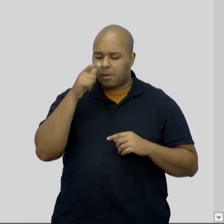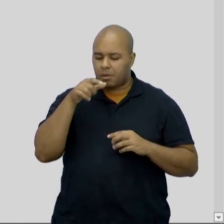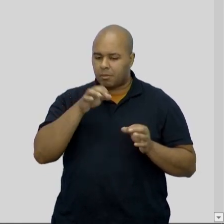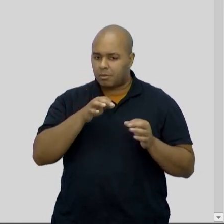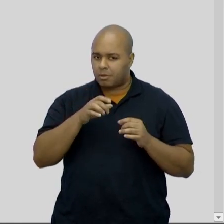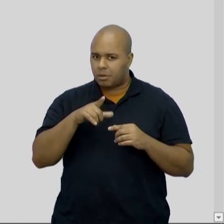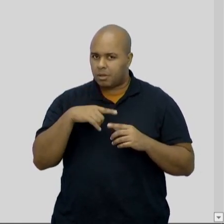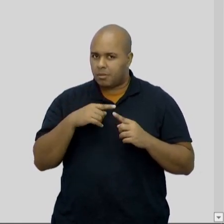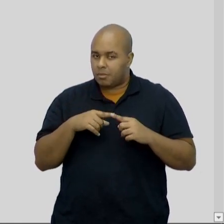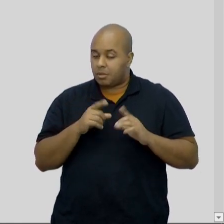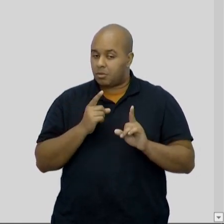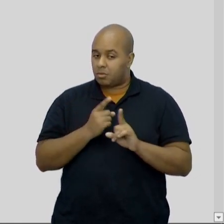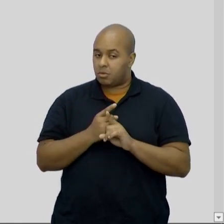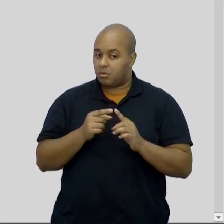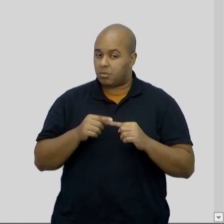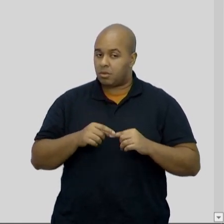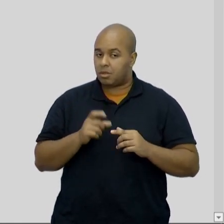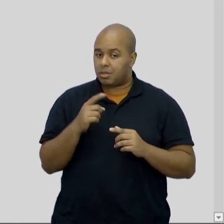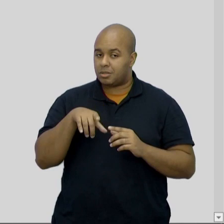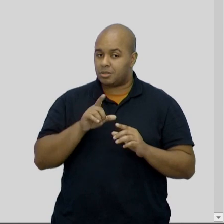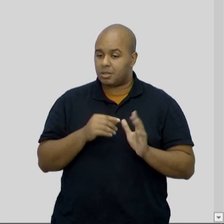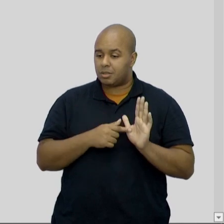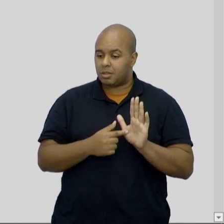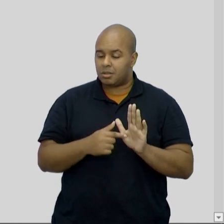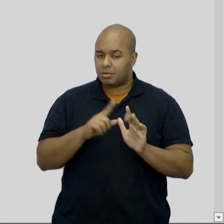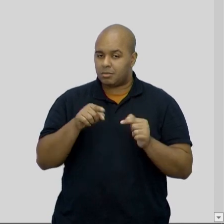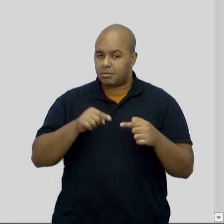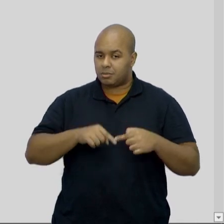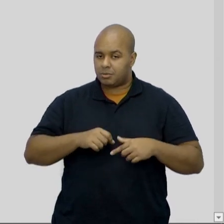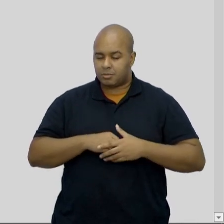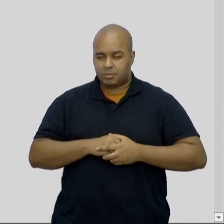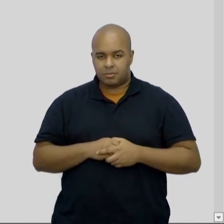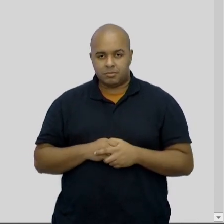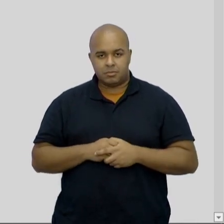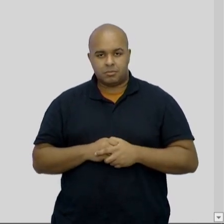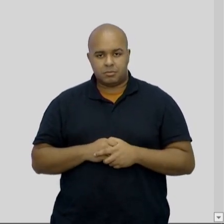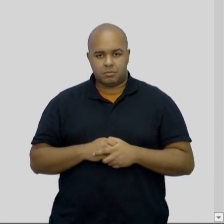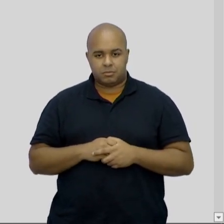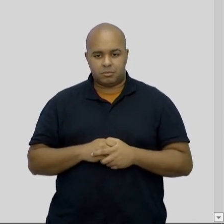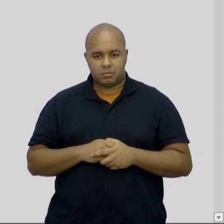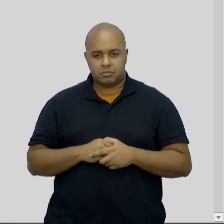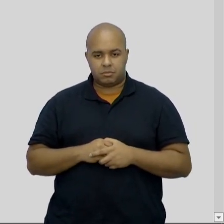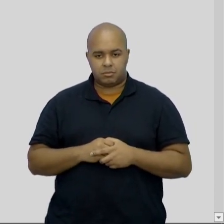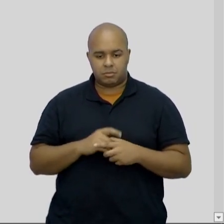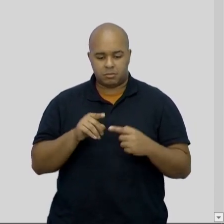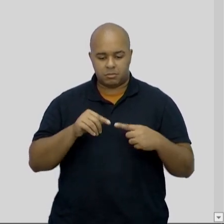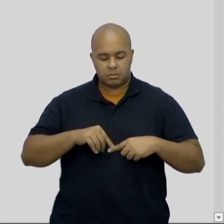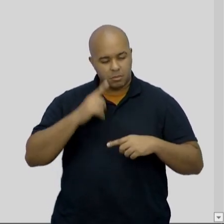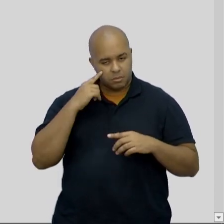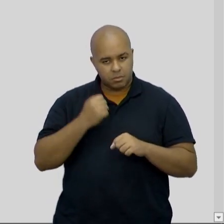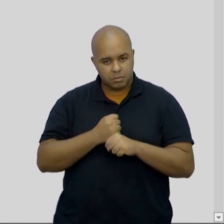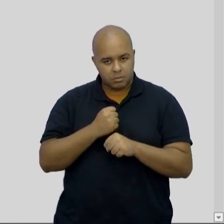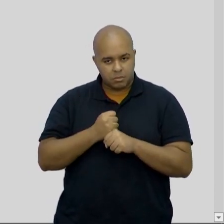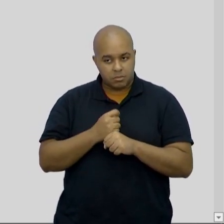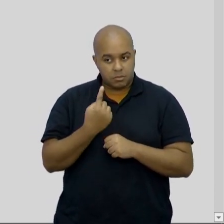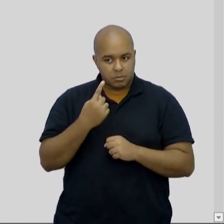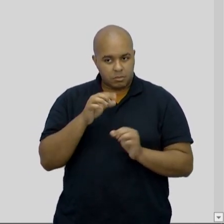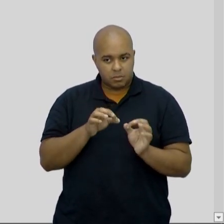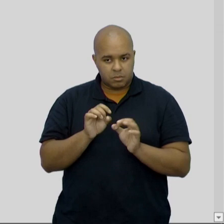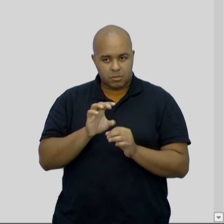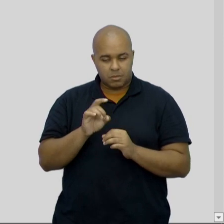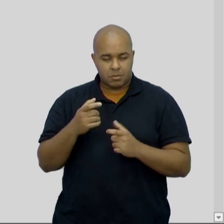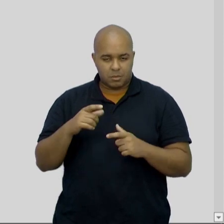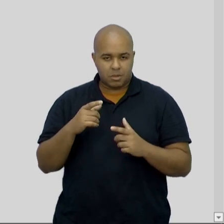preparação se encontra no fato de que a gente já traz o objetivo. Ó, o objetivo dos jogadores é construir ao menos uma construção de cada